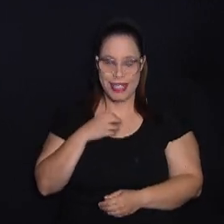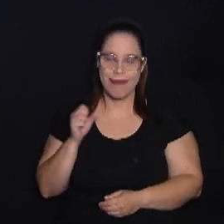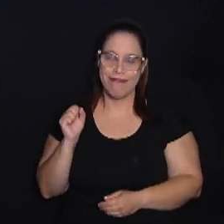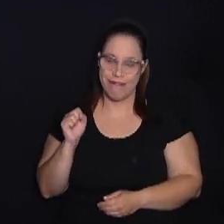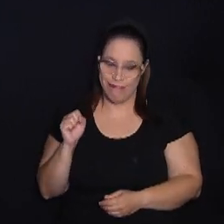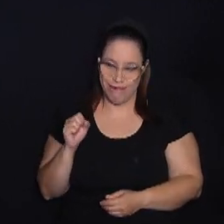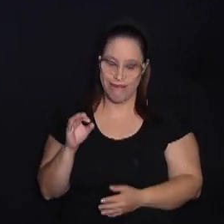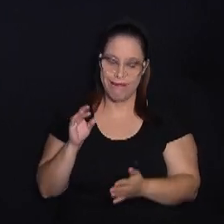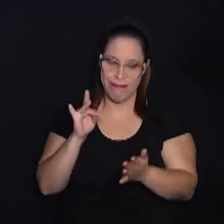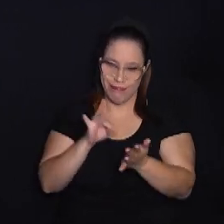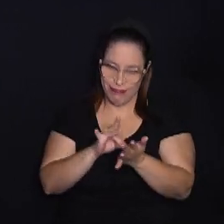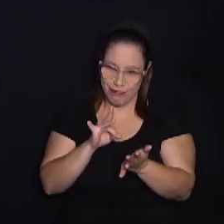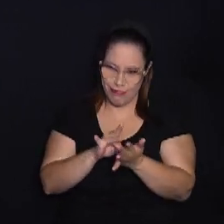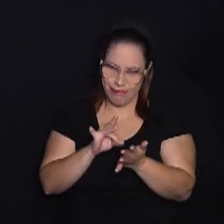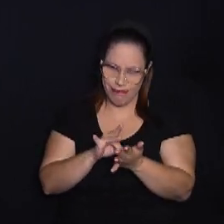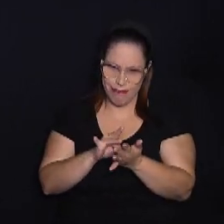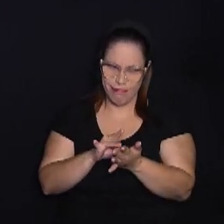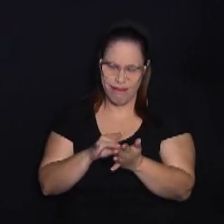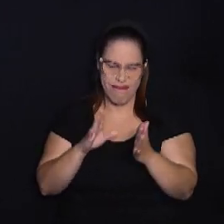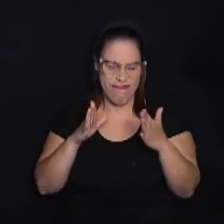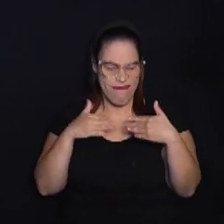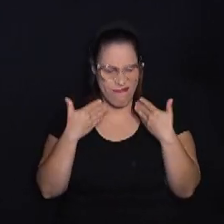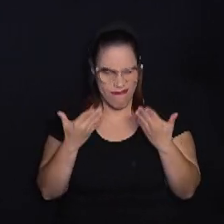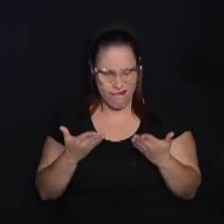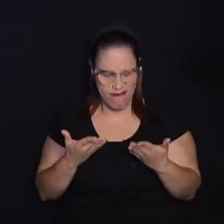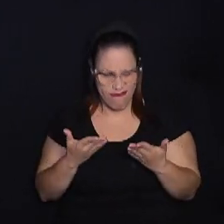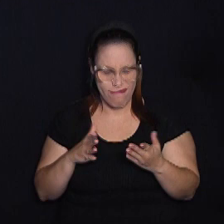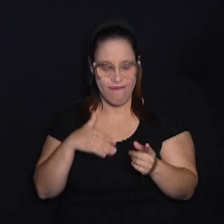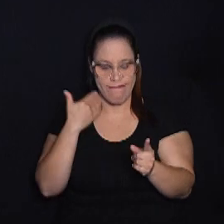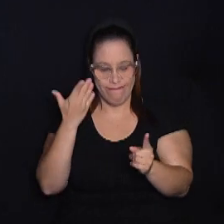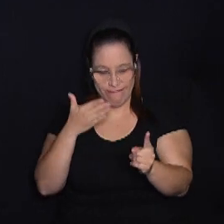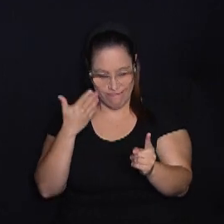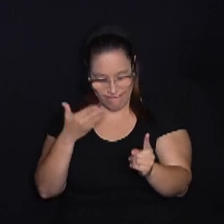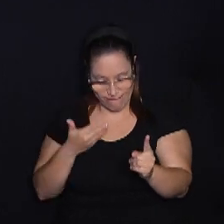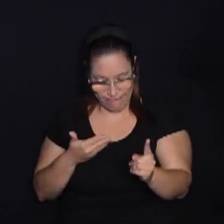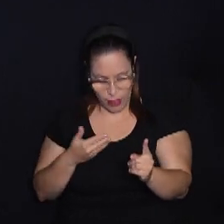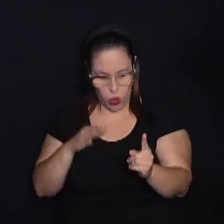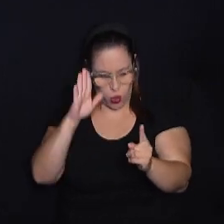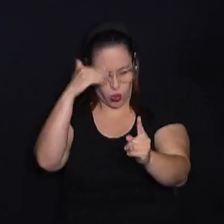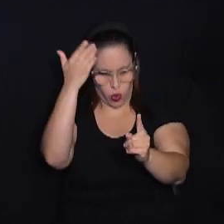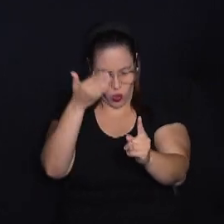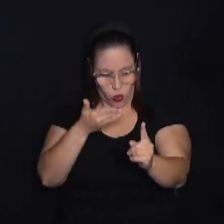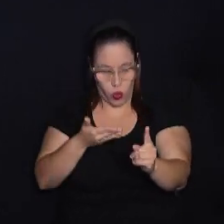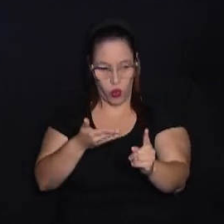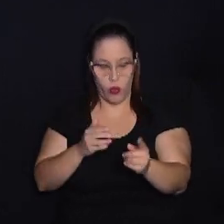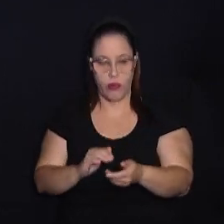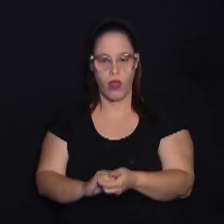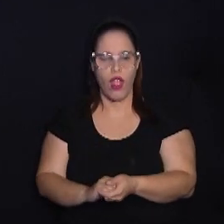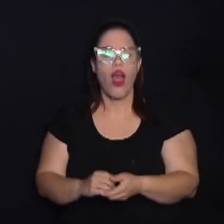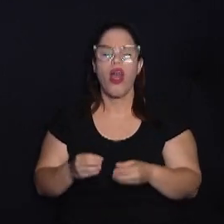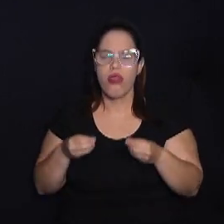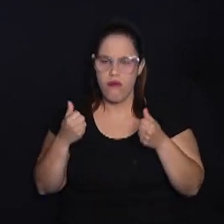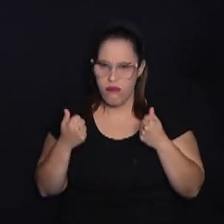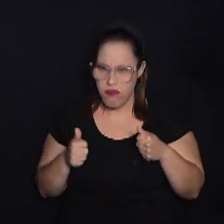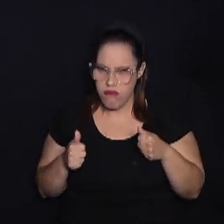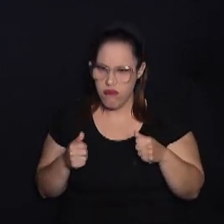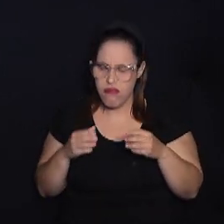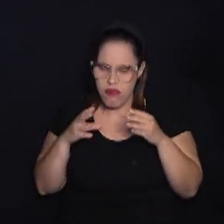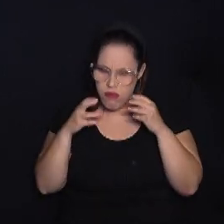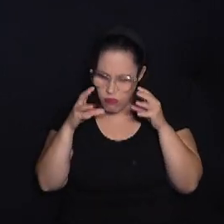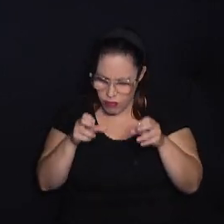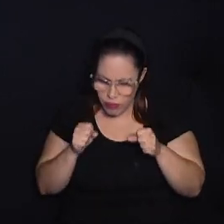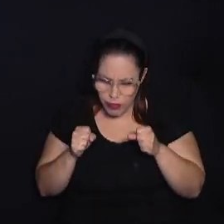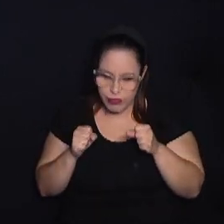certeza. Quero congratulá-la por essa honraria, muito merecida, e